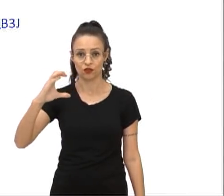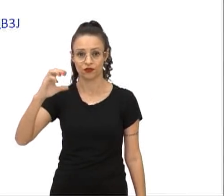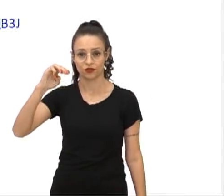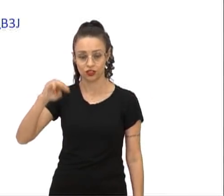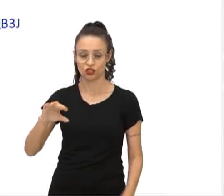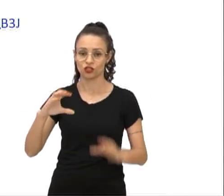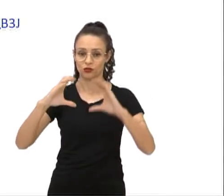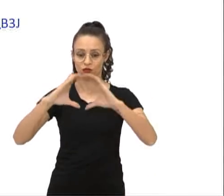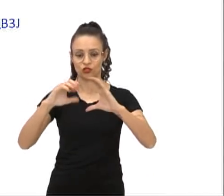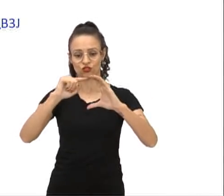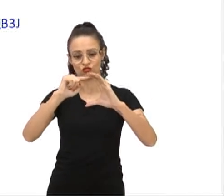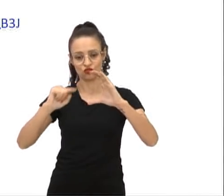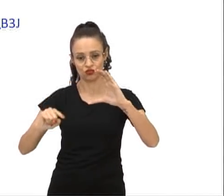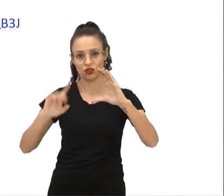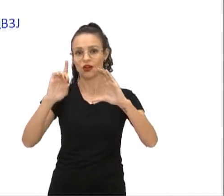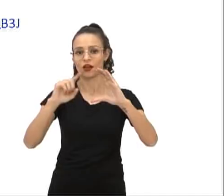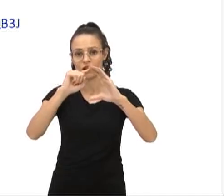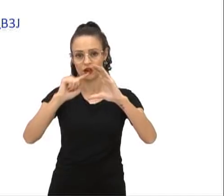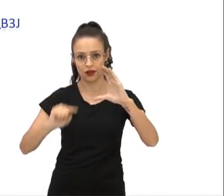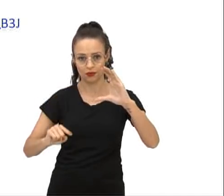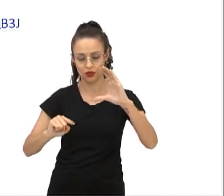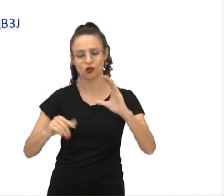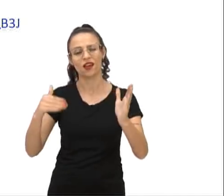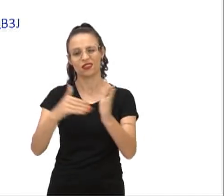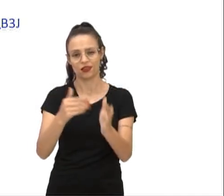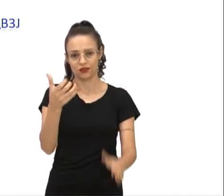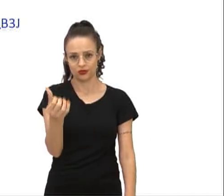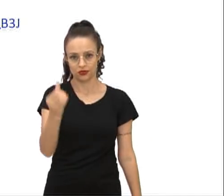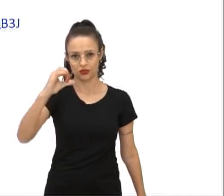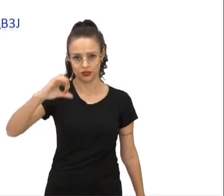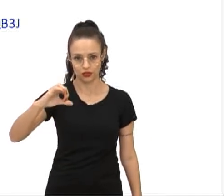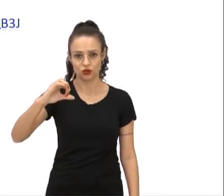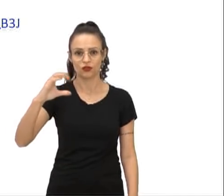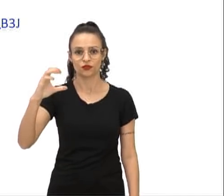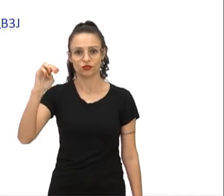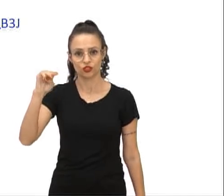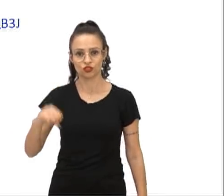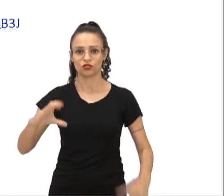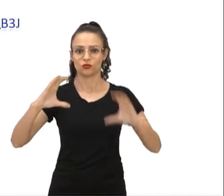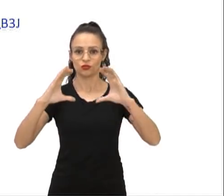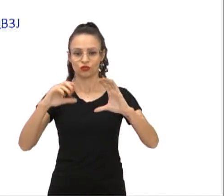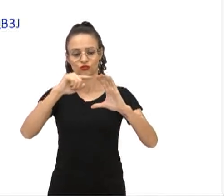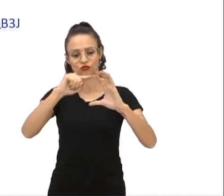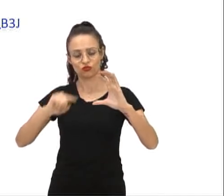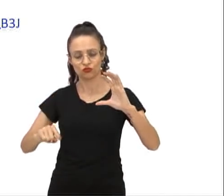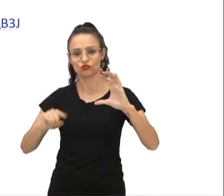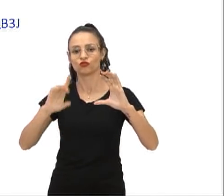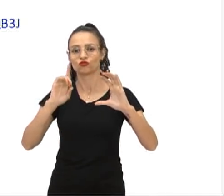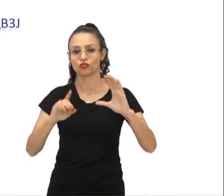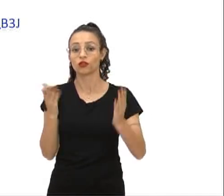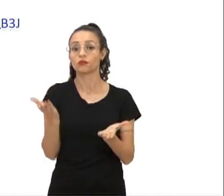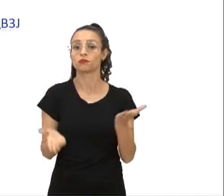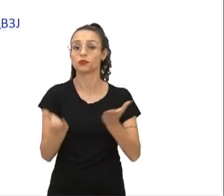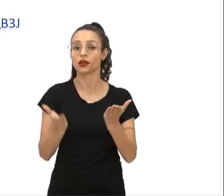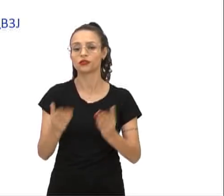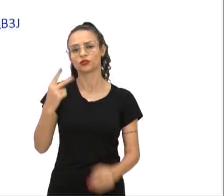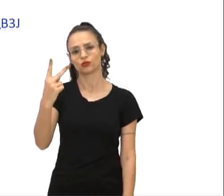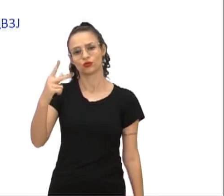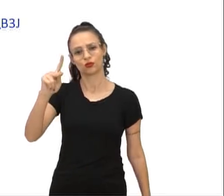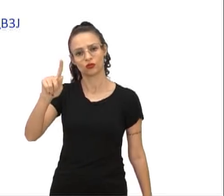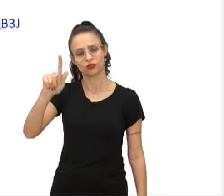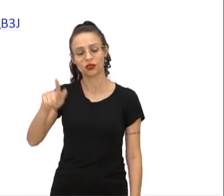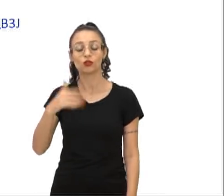centímetros de diâmetro, tá? Vai até 69 centímetros de diâmetro, e o peso varia de 2 quilos